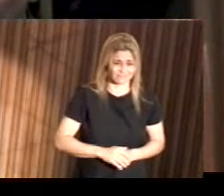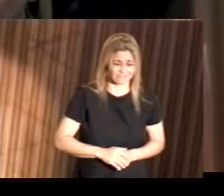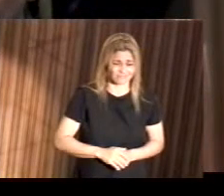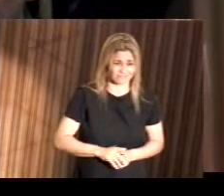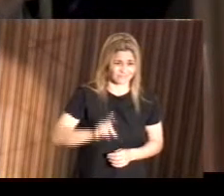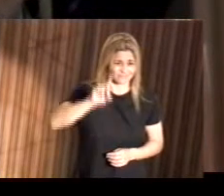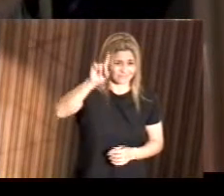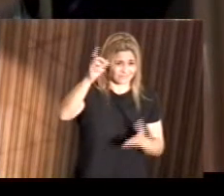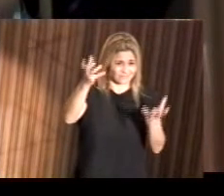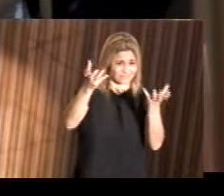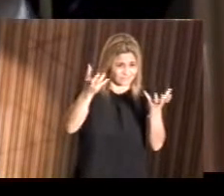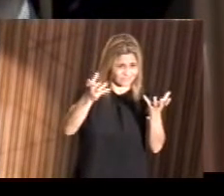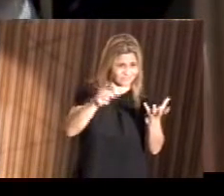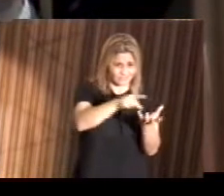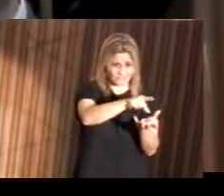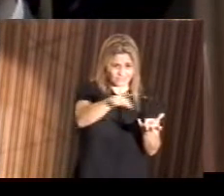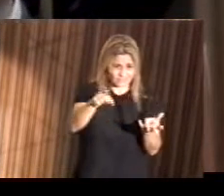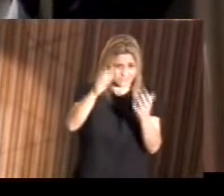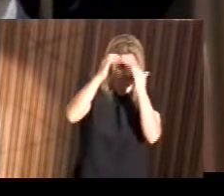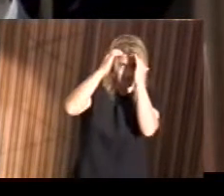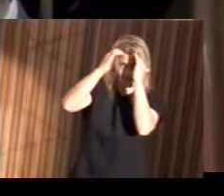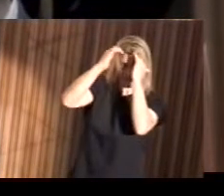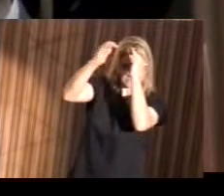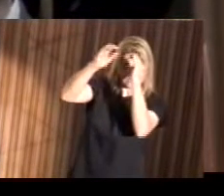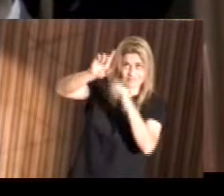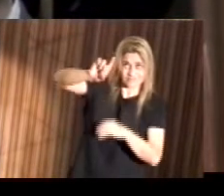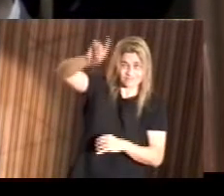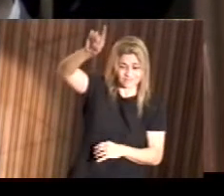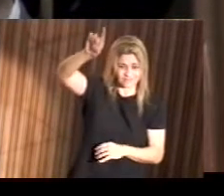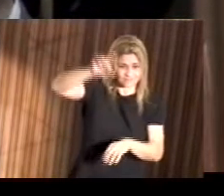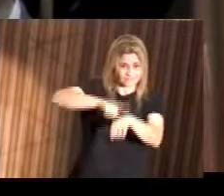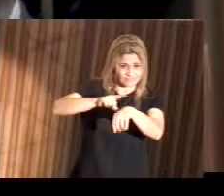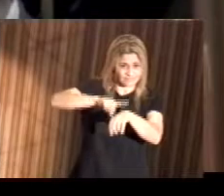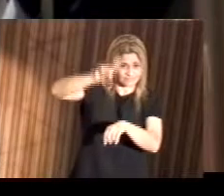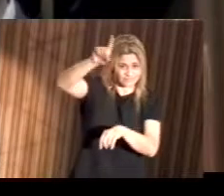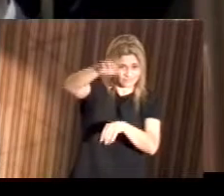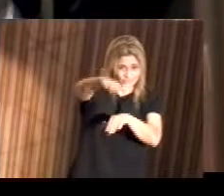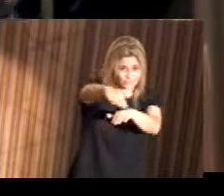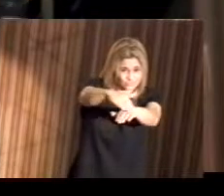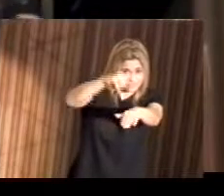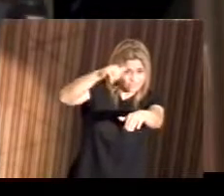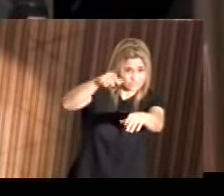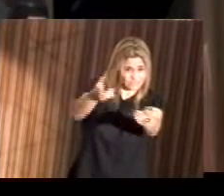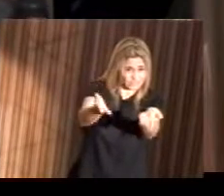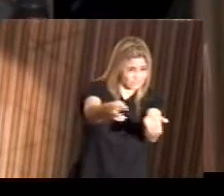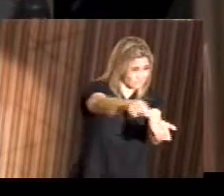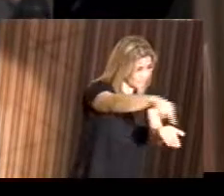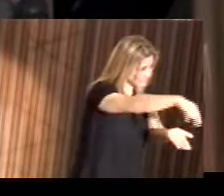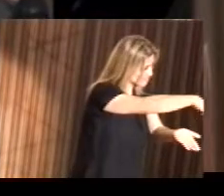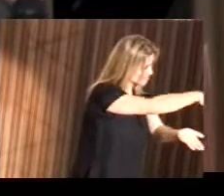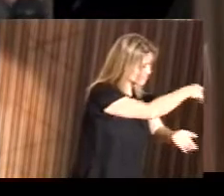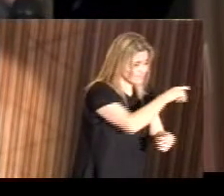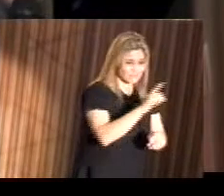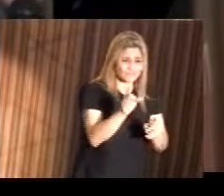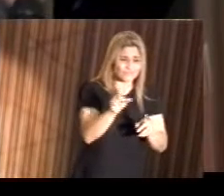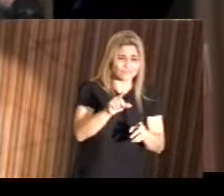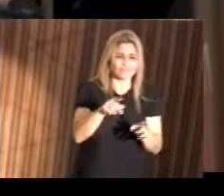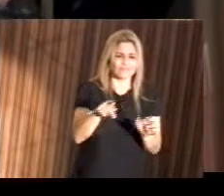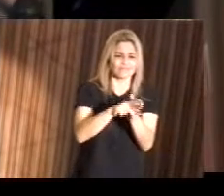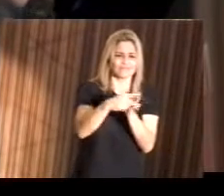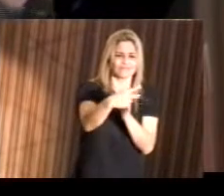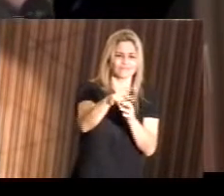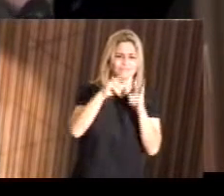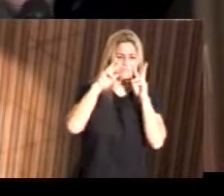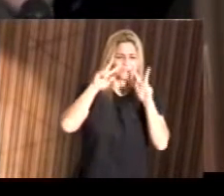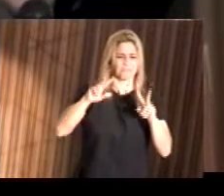jeito. E quando eu chamo você aqui na frente, porque isso é um testemunho para você, não para Deus. Você não